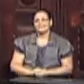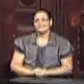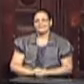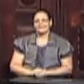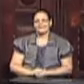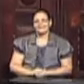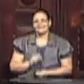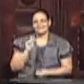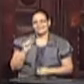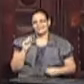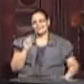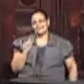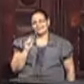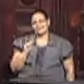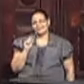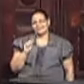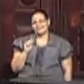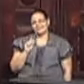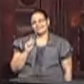que